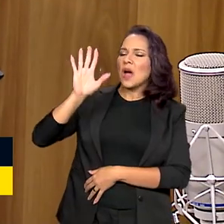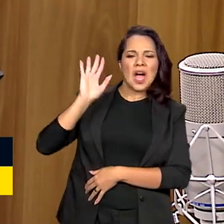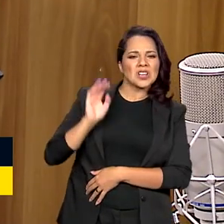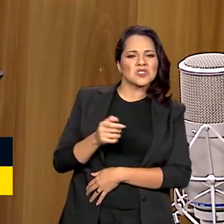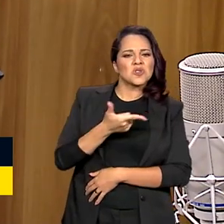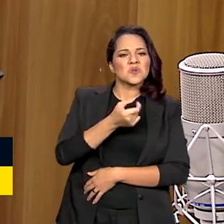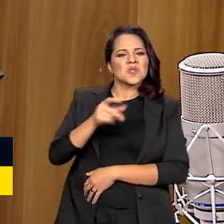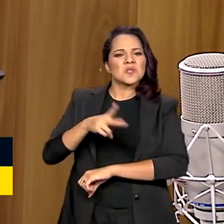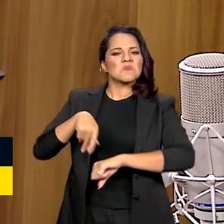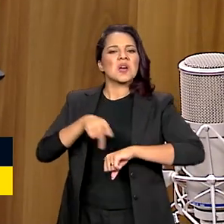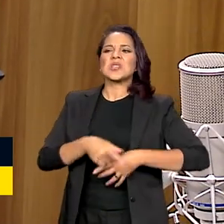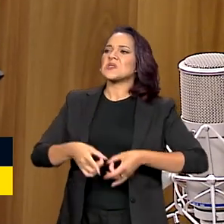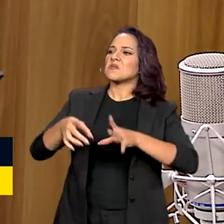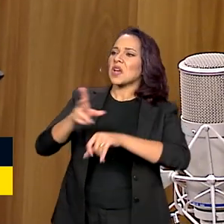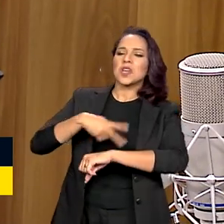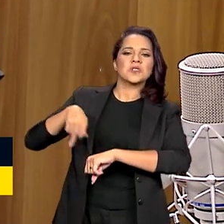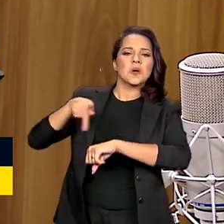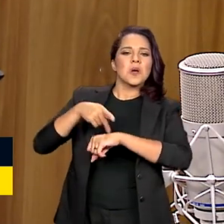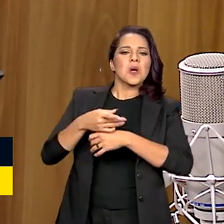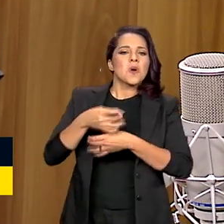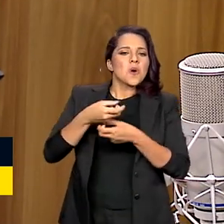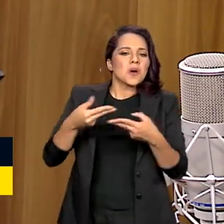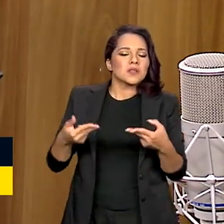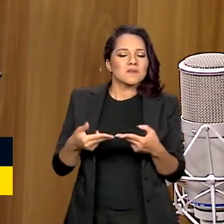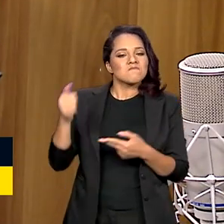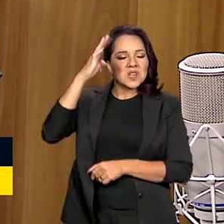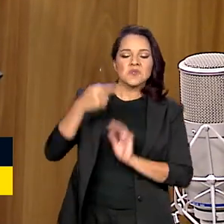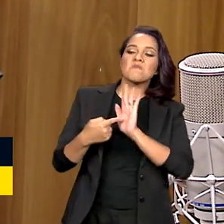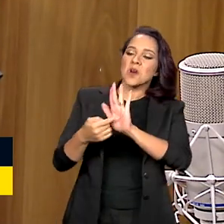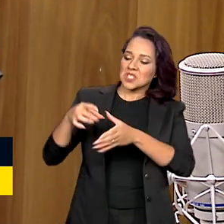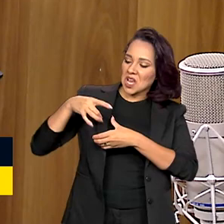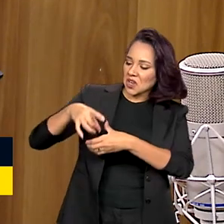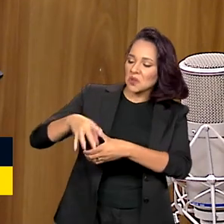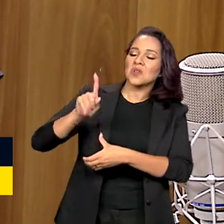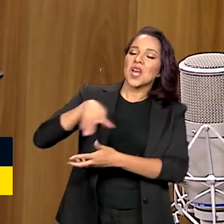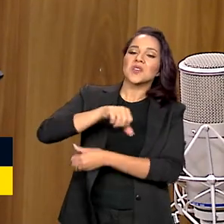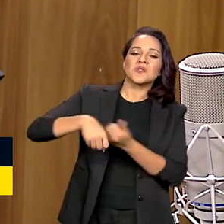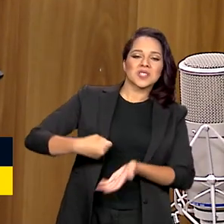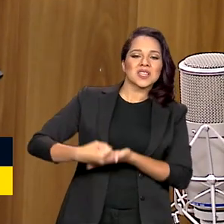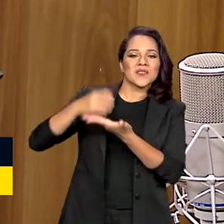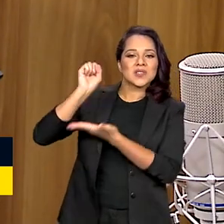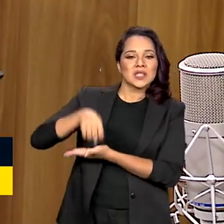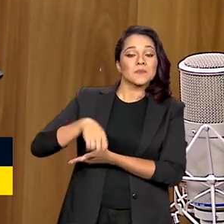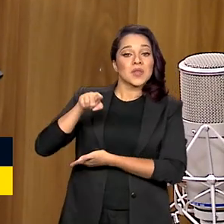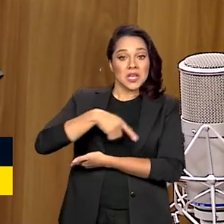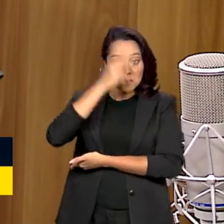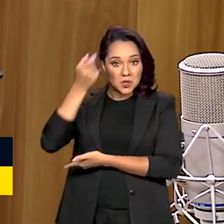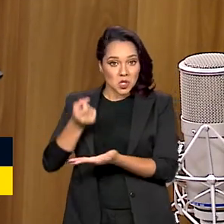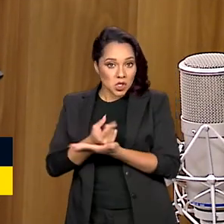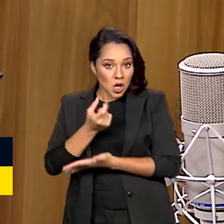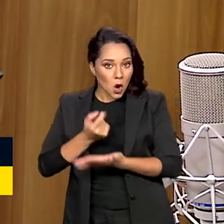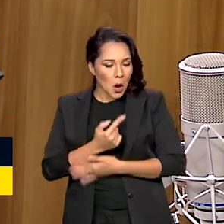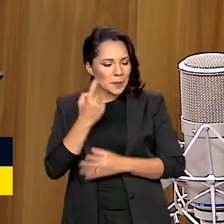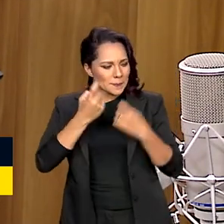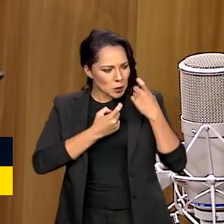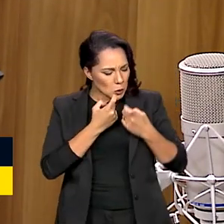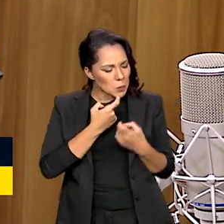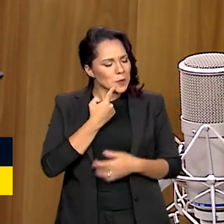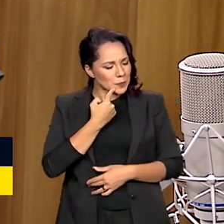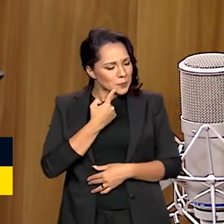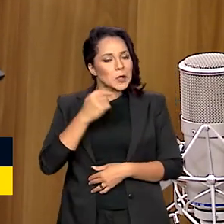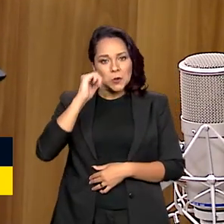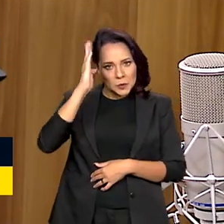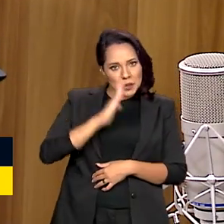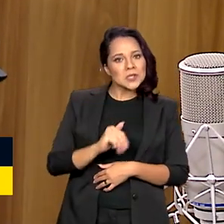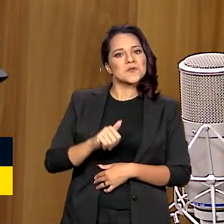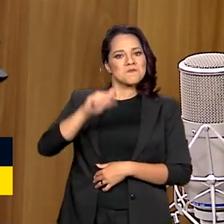praticamente 200 países, o Brasil mostra mais uma vez que essa agricultura é sustentável e esses compradores com certeza se preocupam com isso. E o Brasil